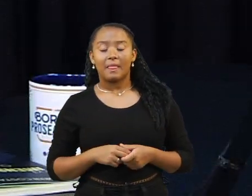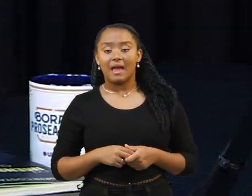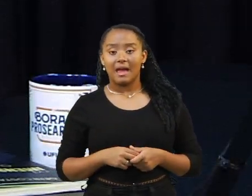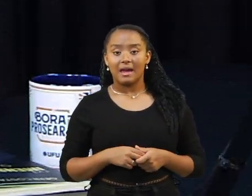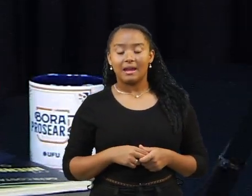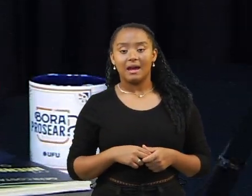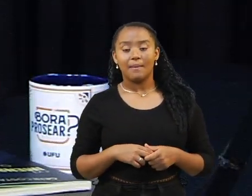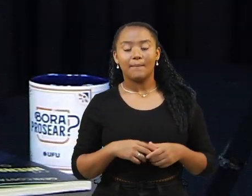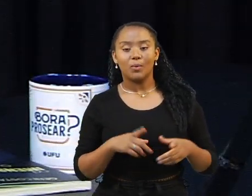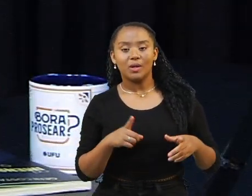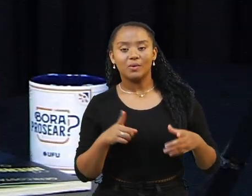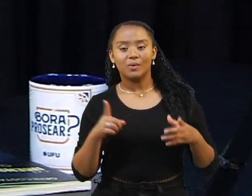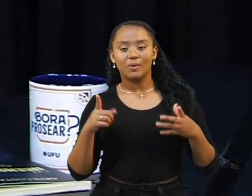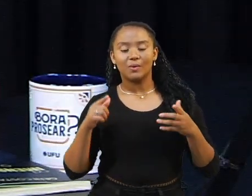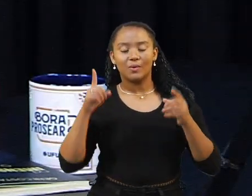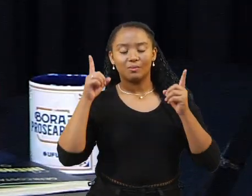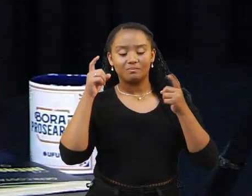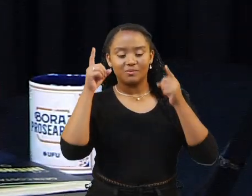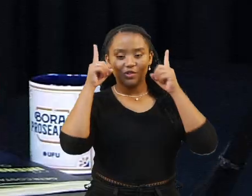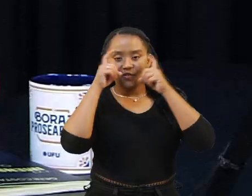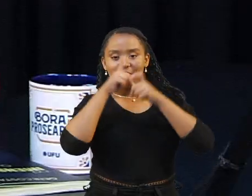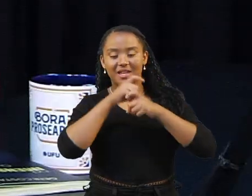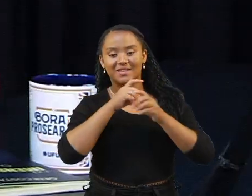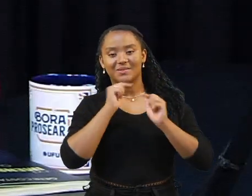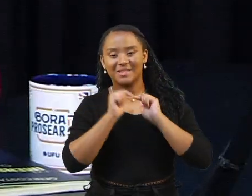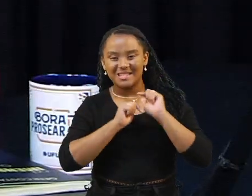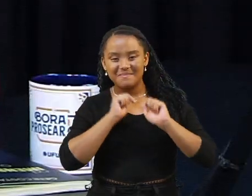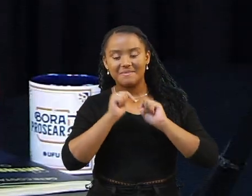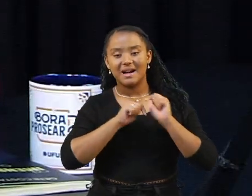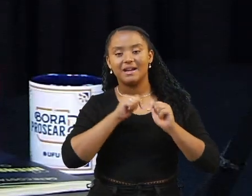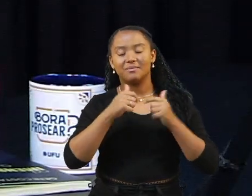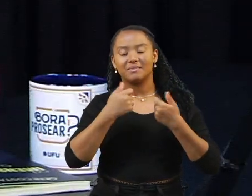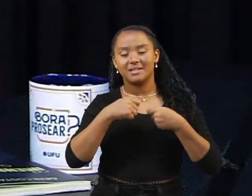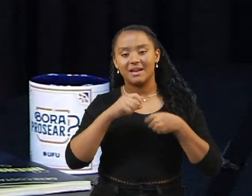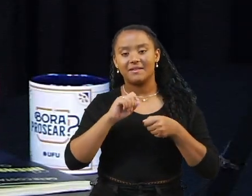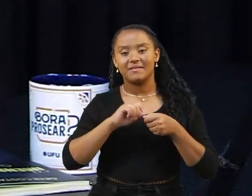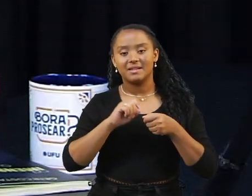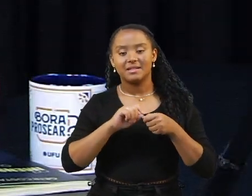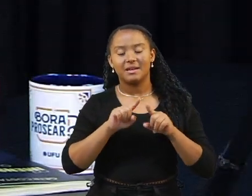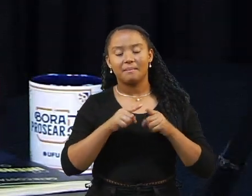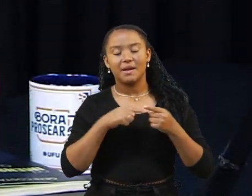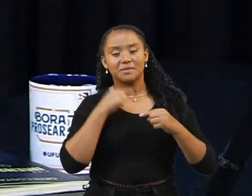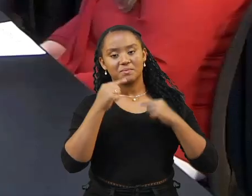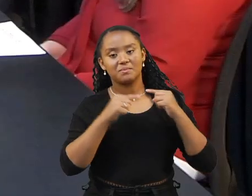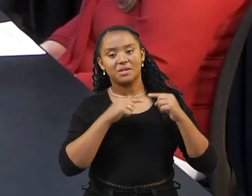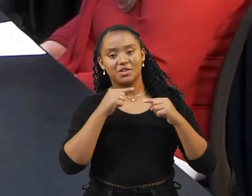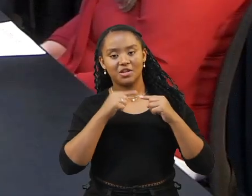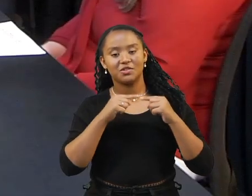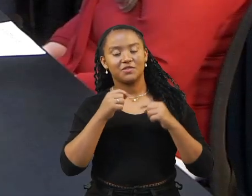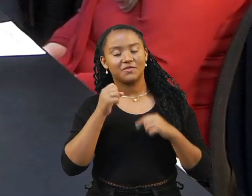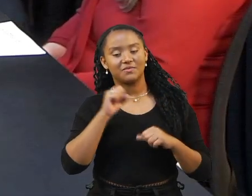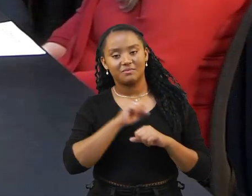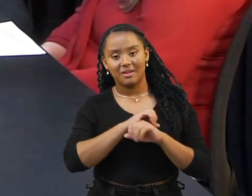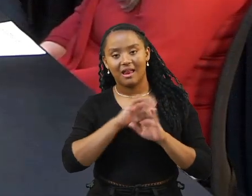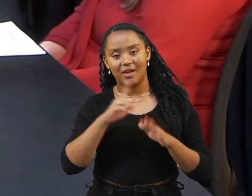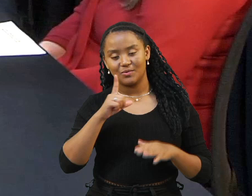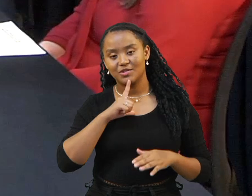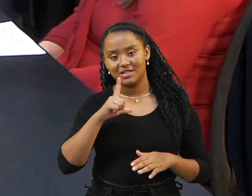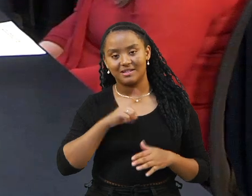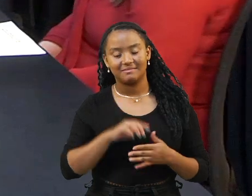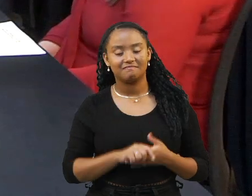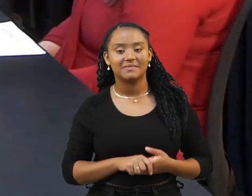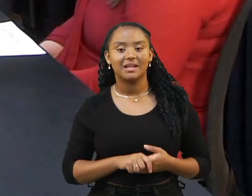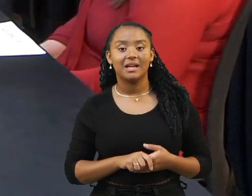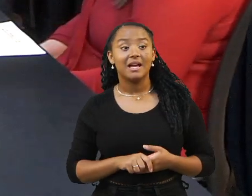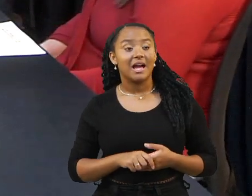extremamente eficiente o trabalho e os objetivos eram conseguidos facilmente. E os idosos devem ter sentido